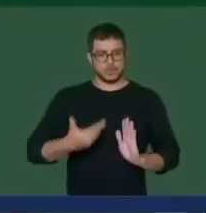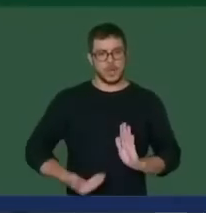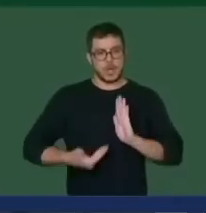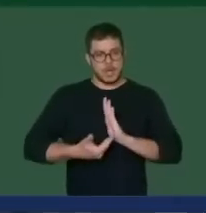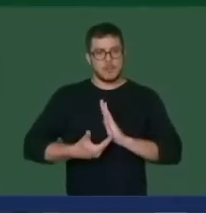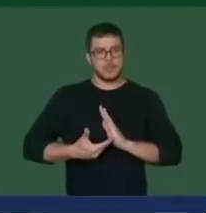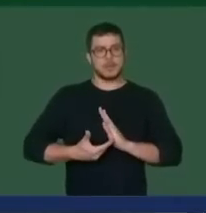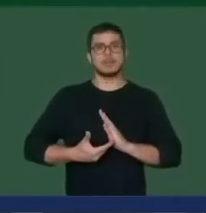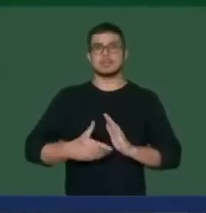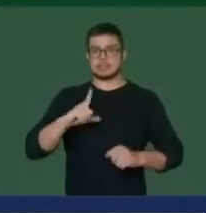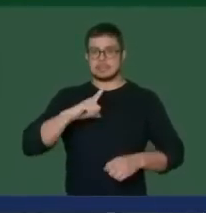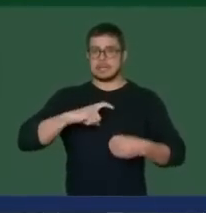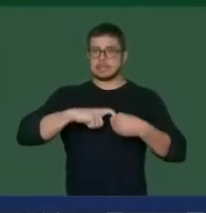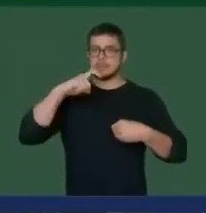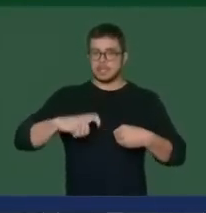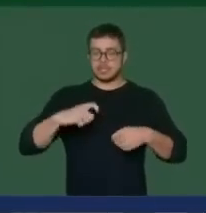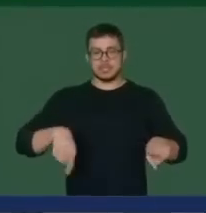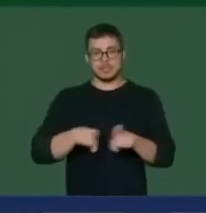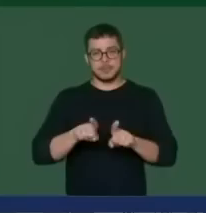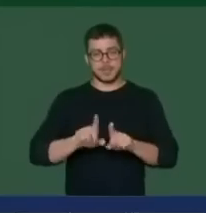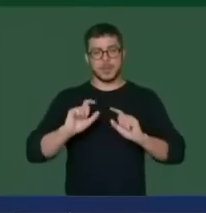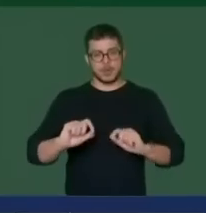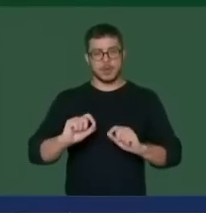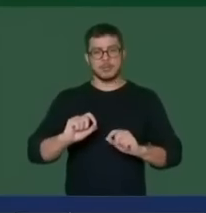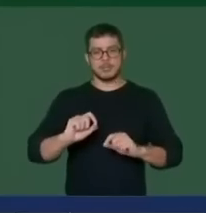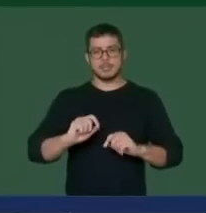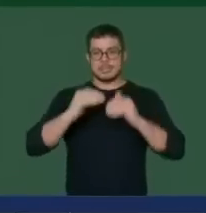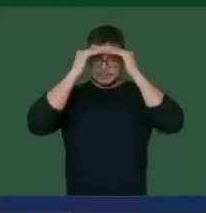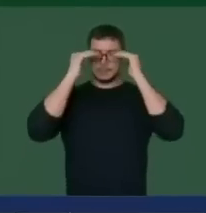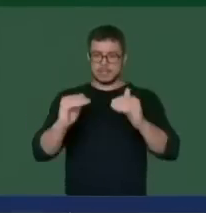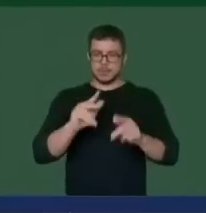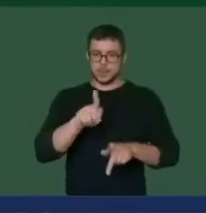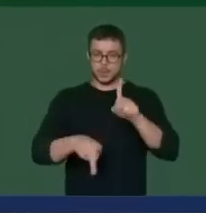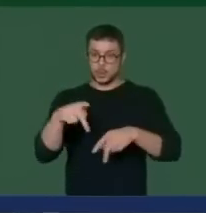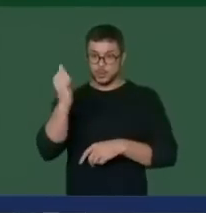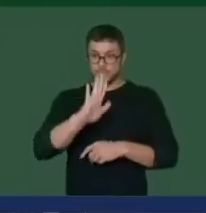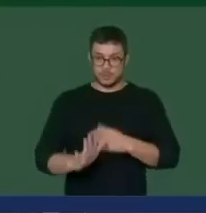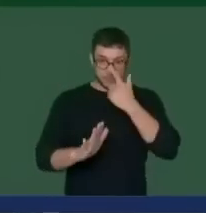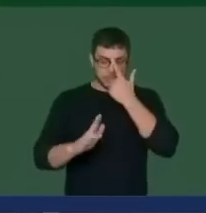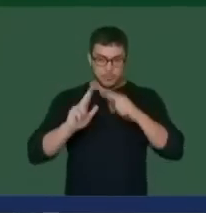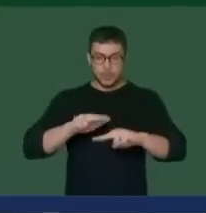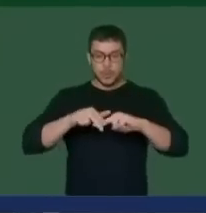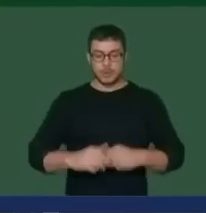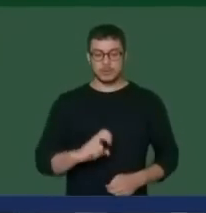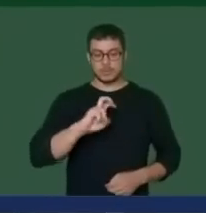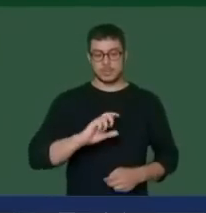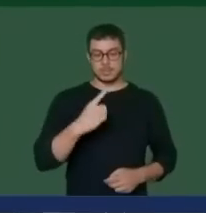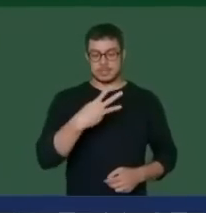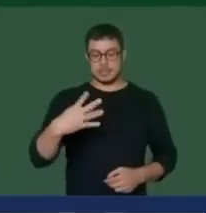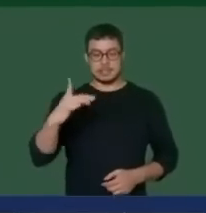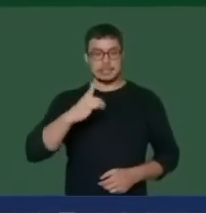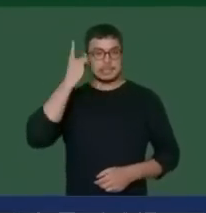e cumpridora do seu papel com o povo brasileiro, representado por seus 513 deputados